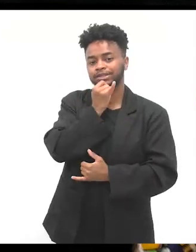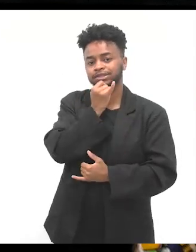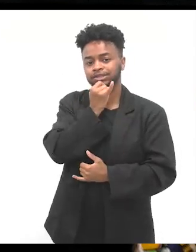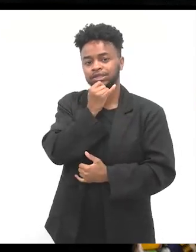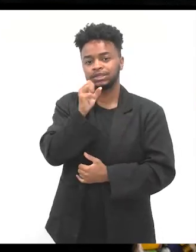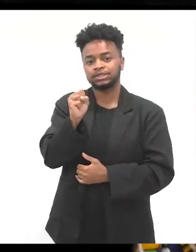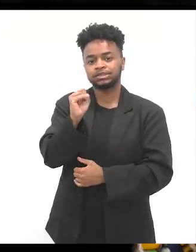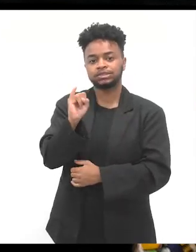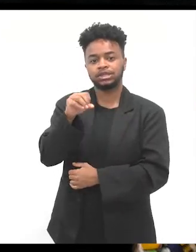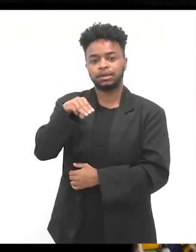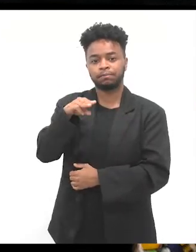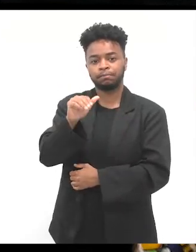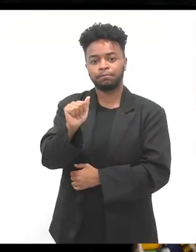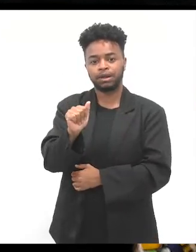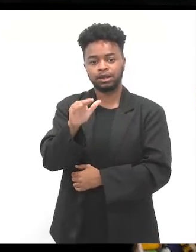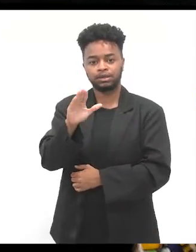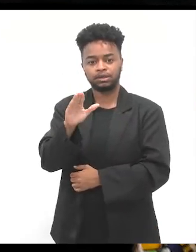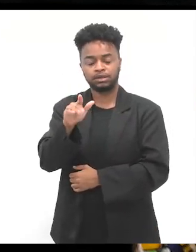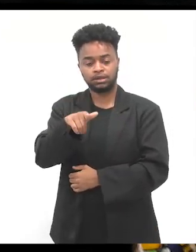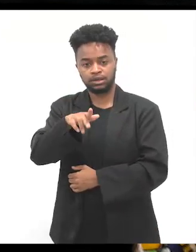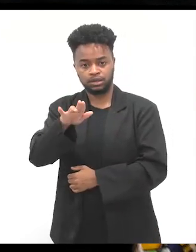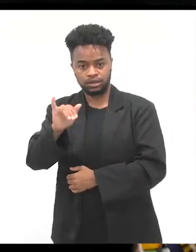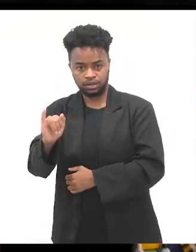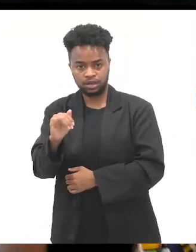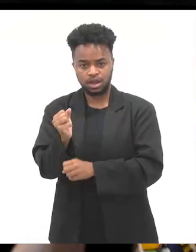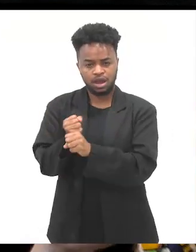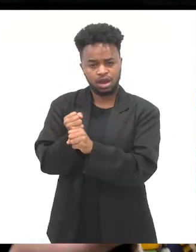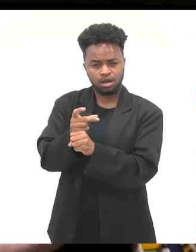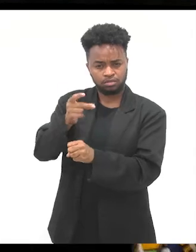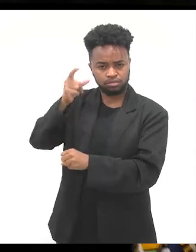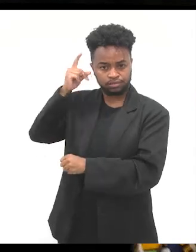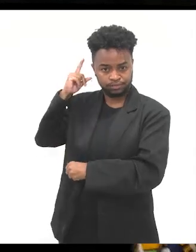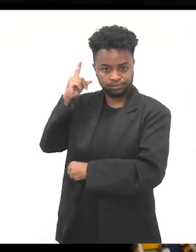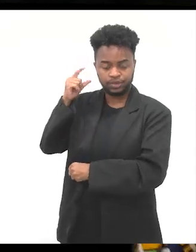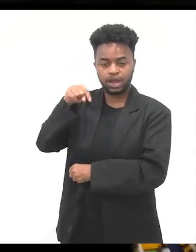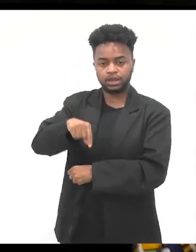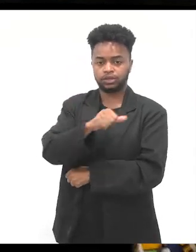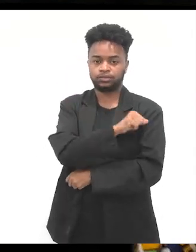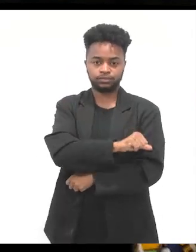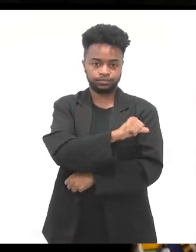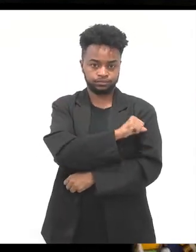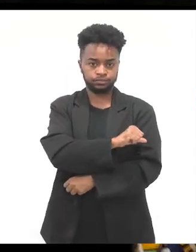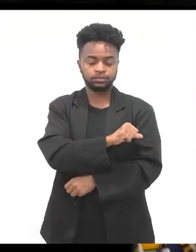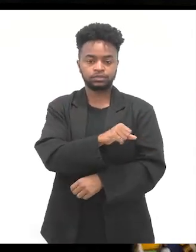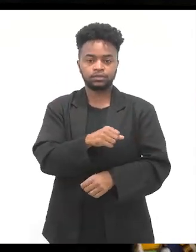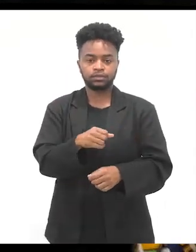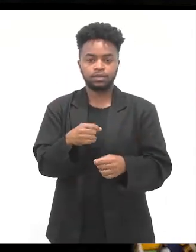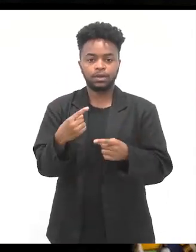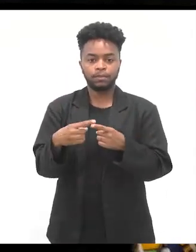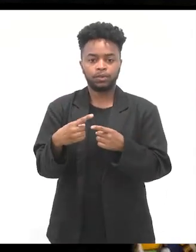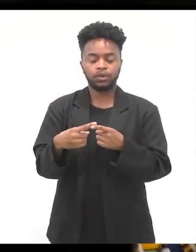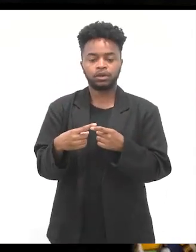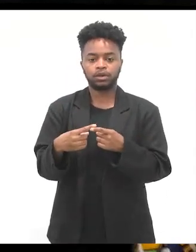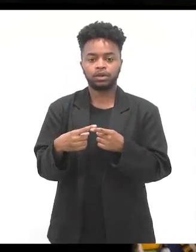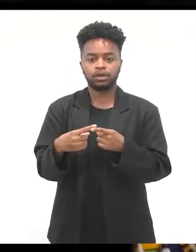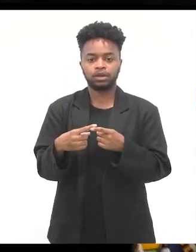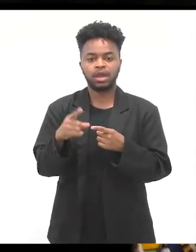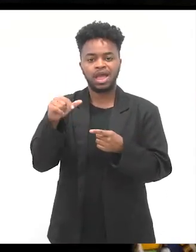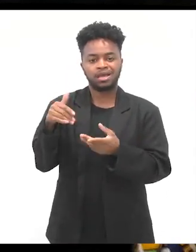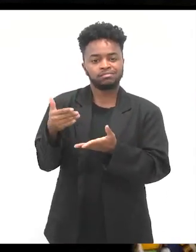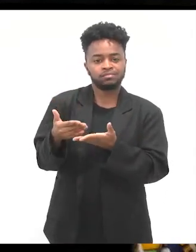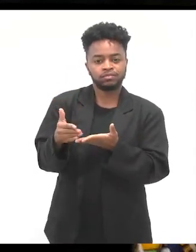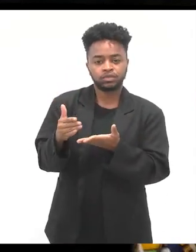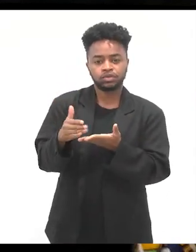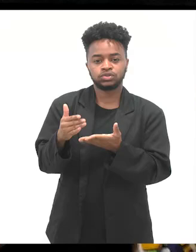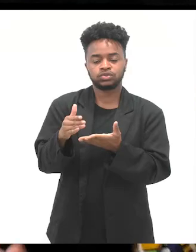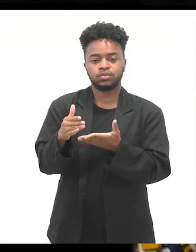informações, por exemplo, de sambaquis, né, de milhares de anos na costa do Rio de Janeiro, né, que são